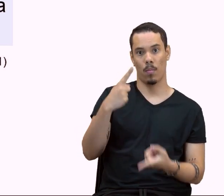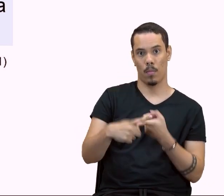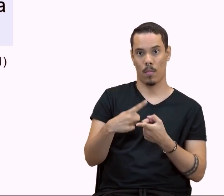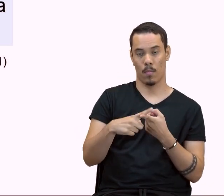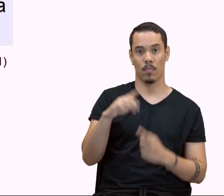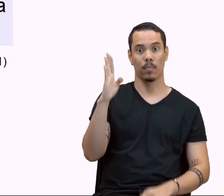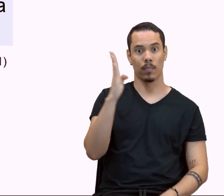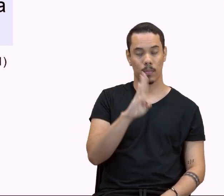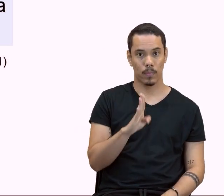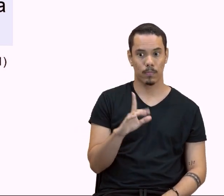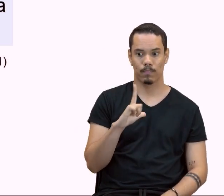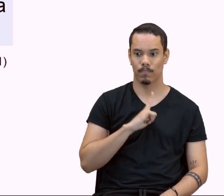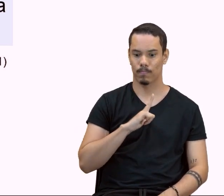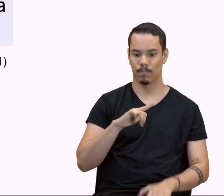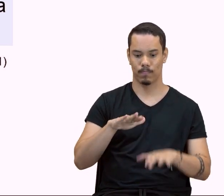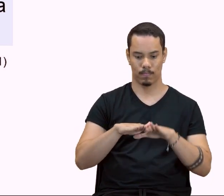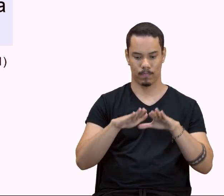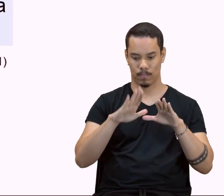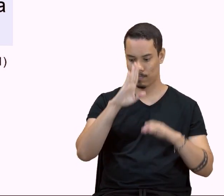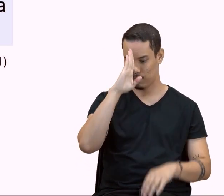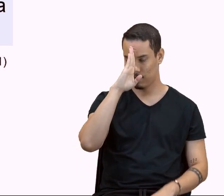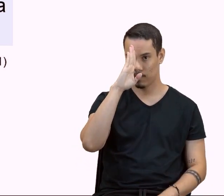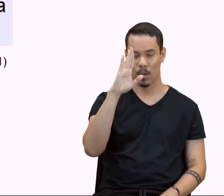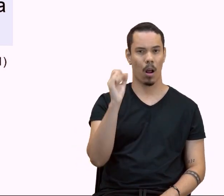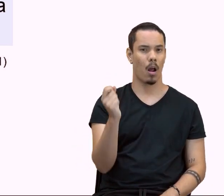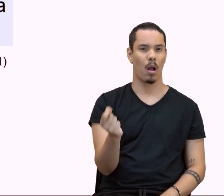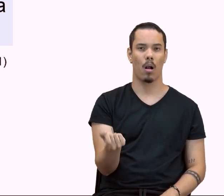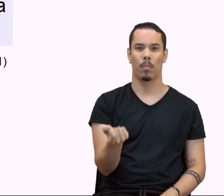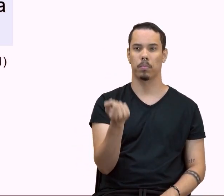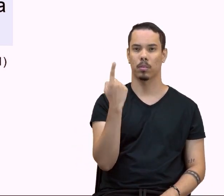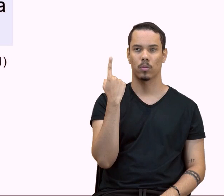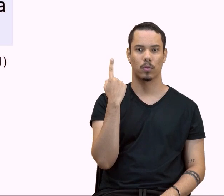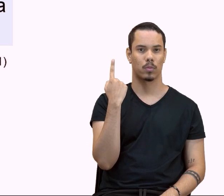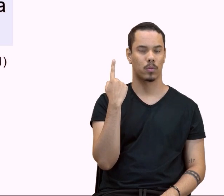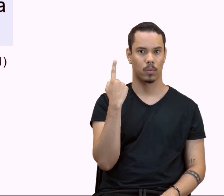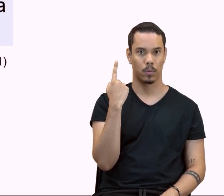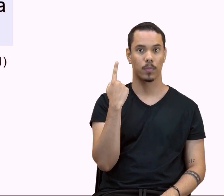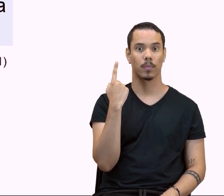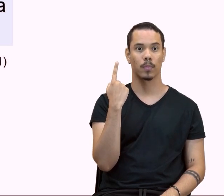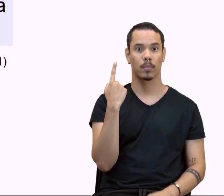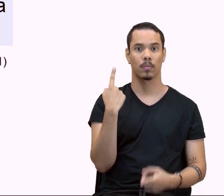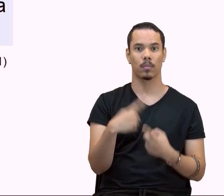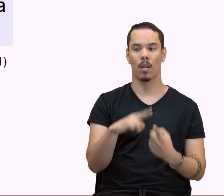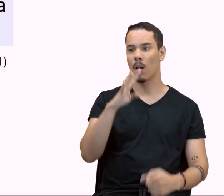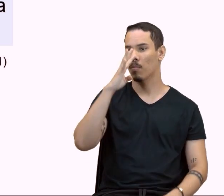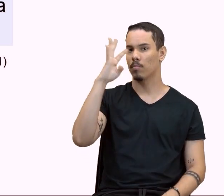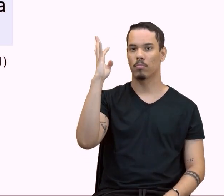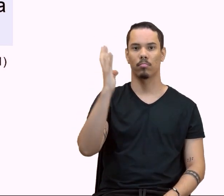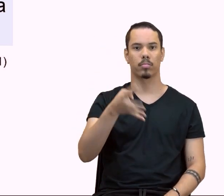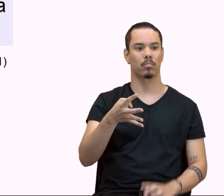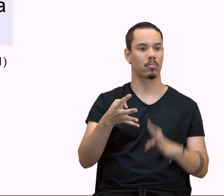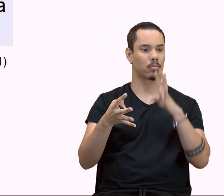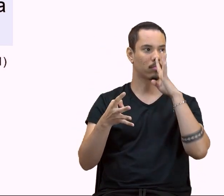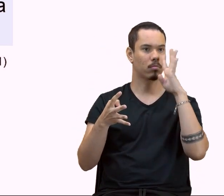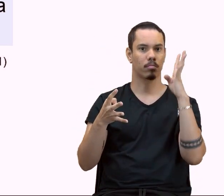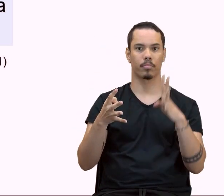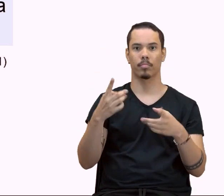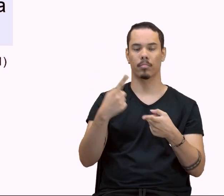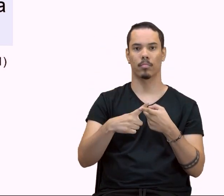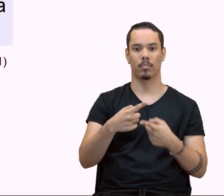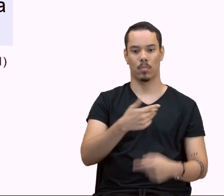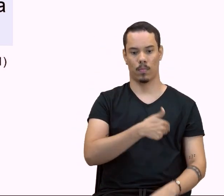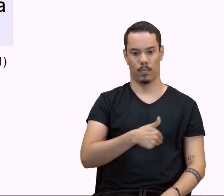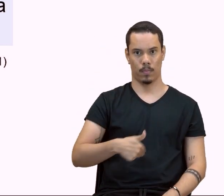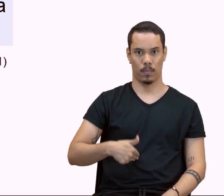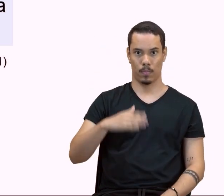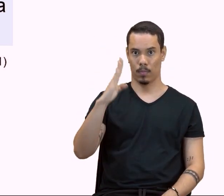foi palco de um alvo absurdo de acusações, em que o governo brasileiro